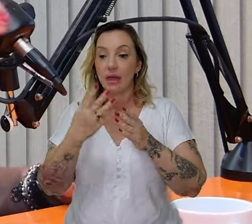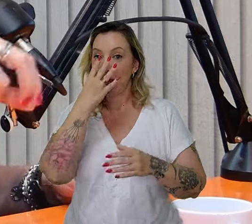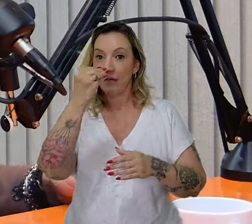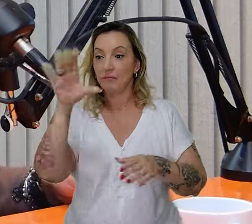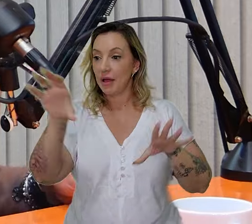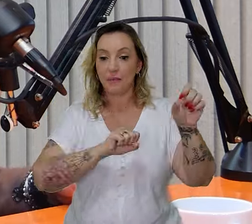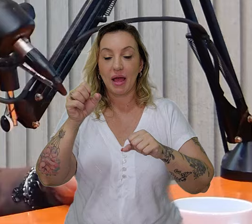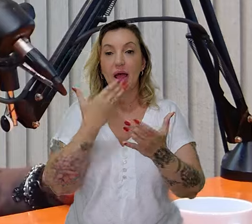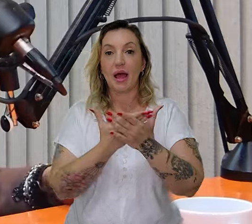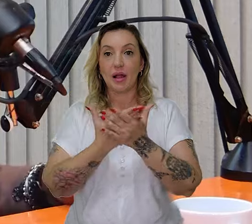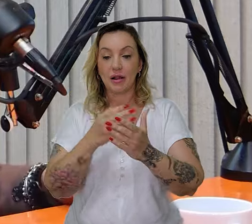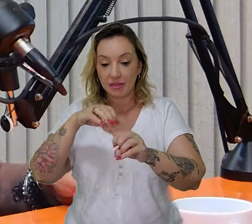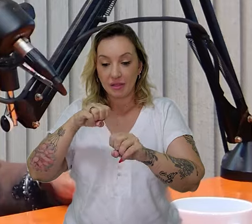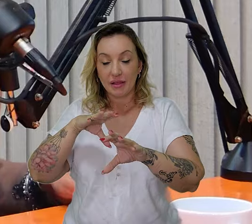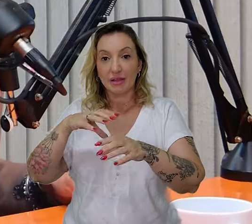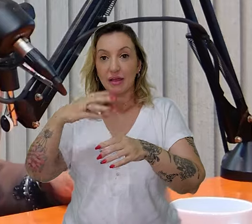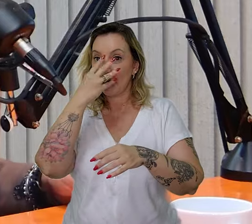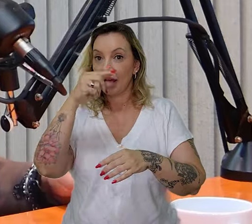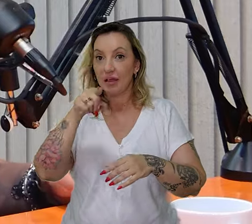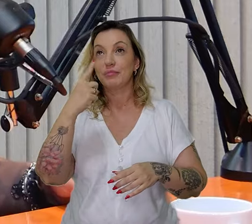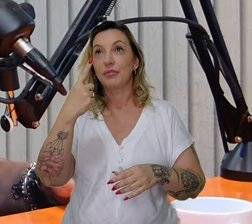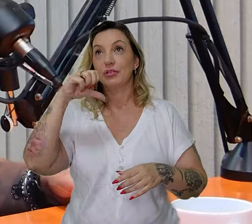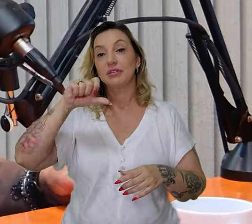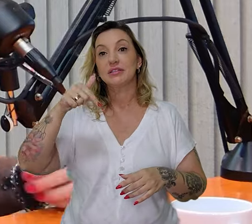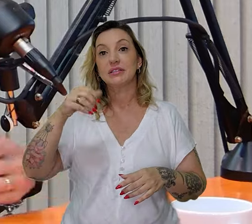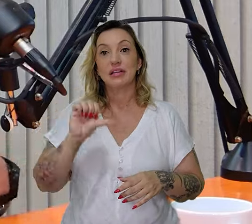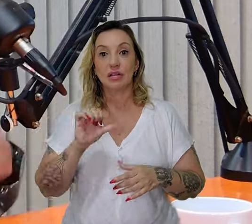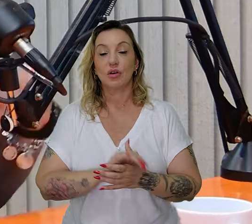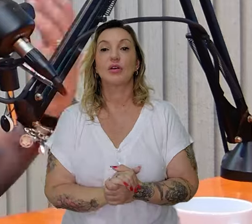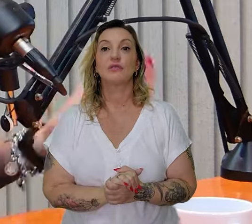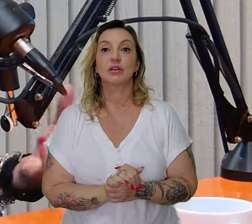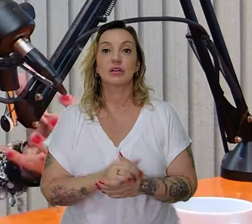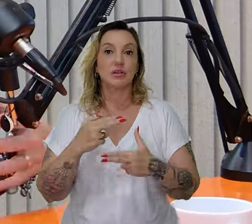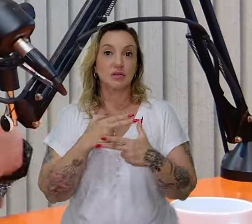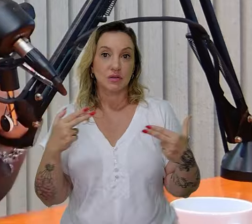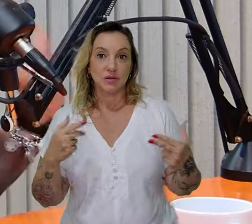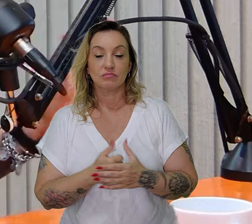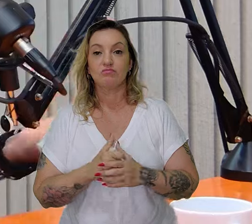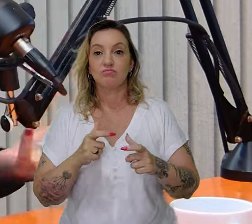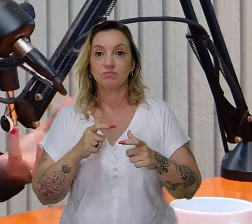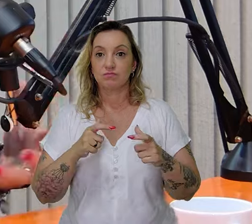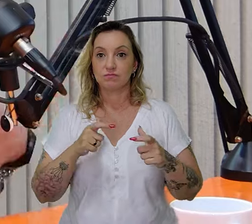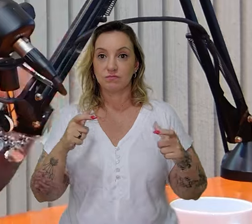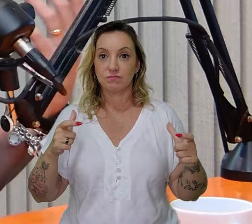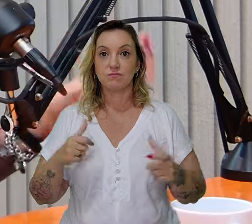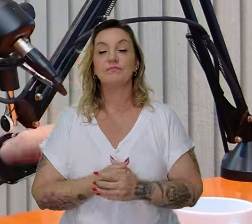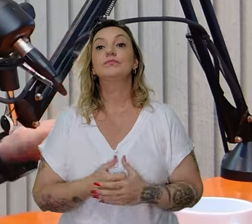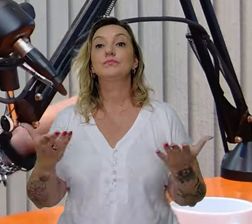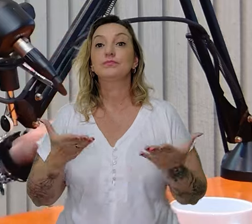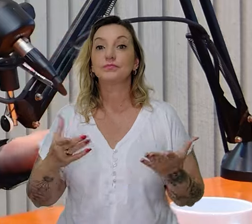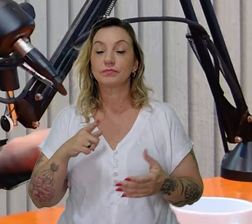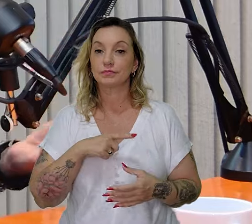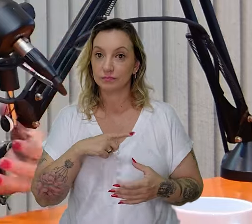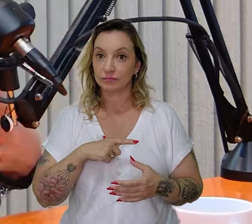passavam V pegando os alunos e davam aula dentro do furgão isso lá em 79 e esse negócio foi crescendo foi hoje